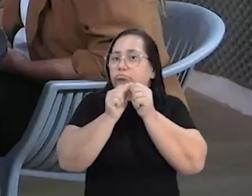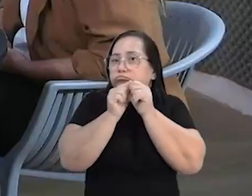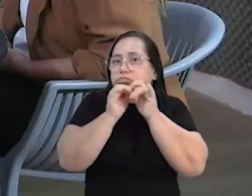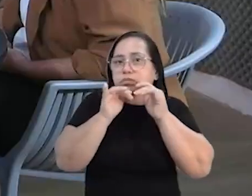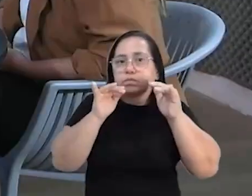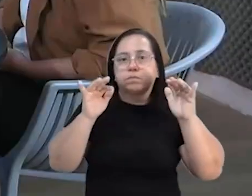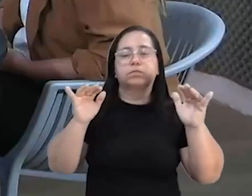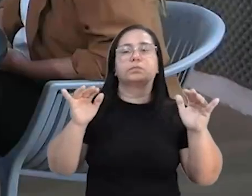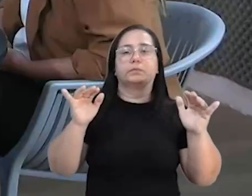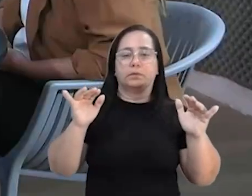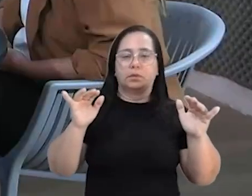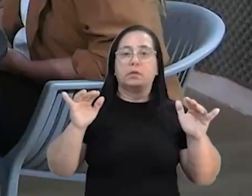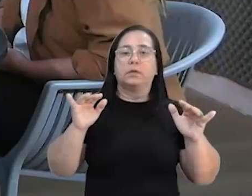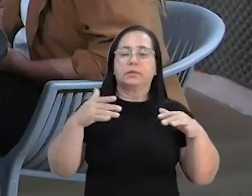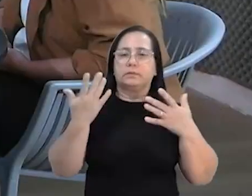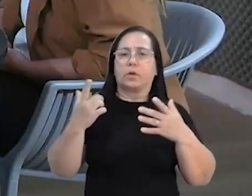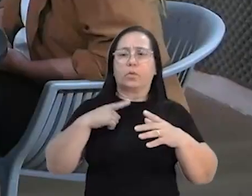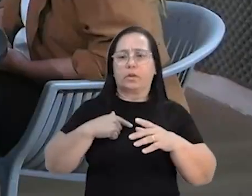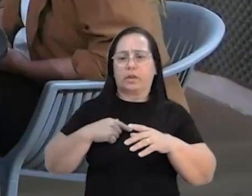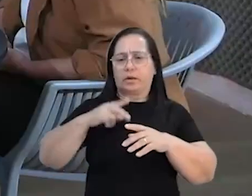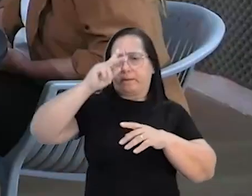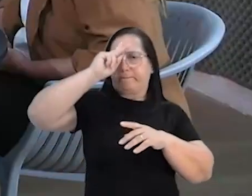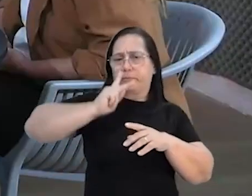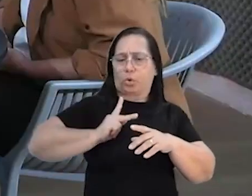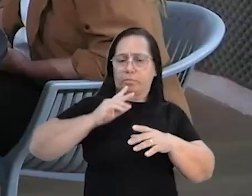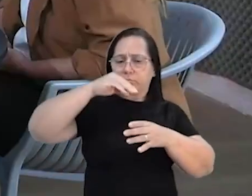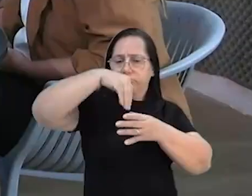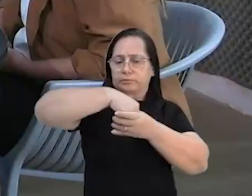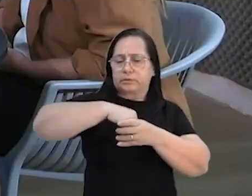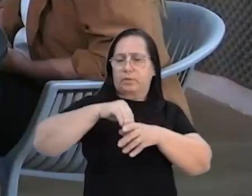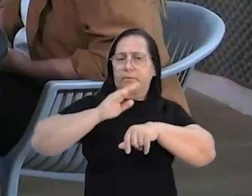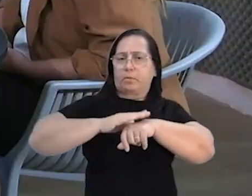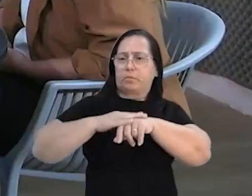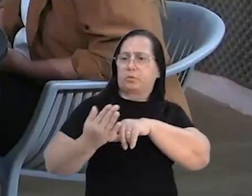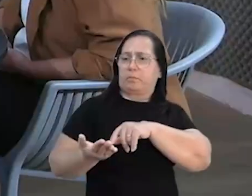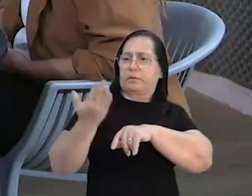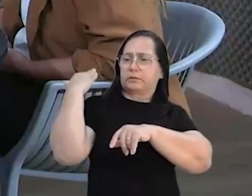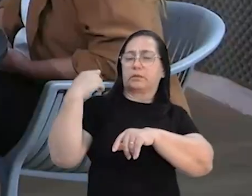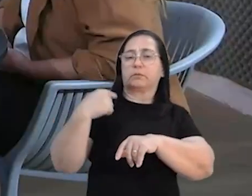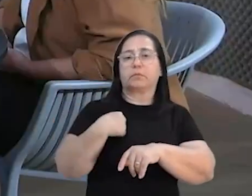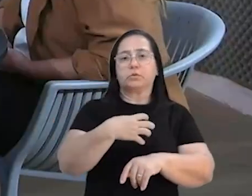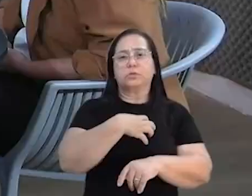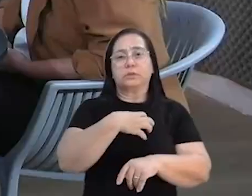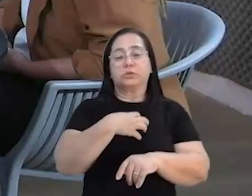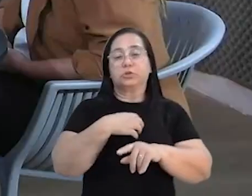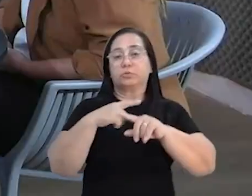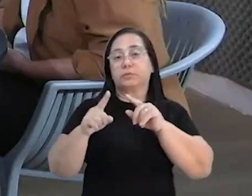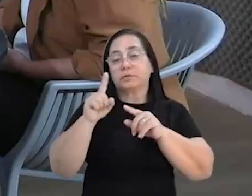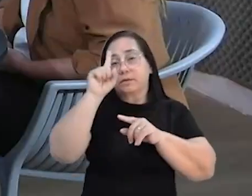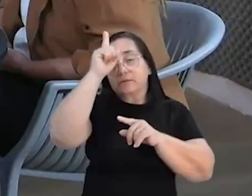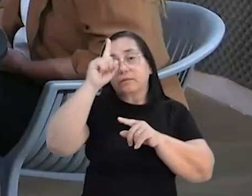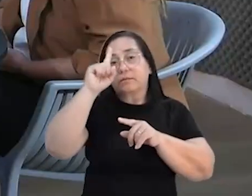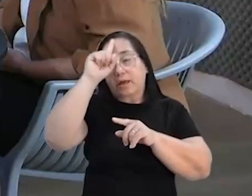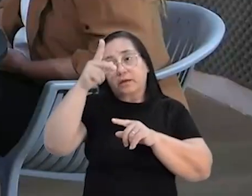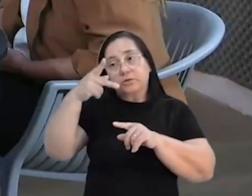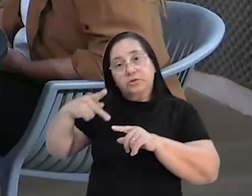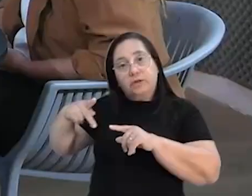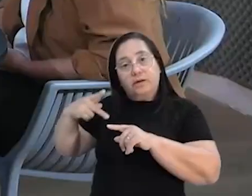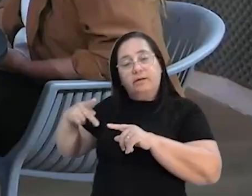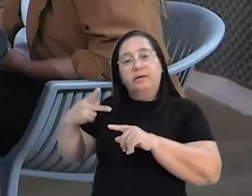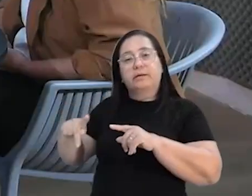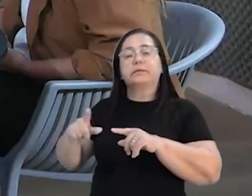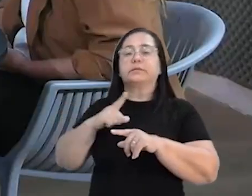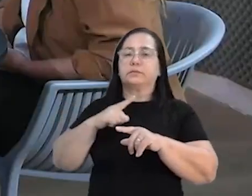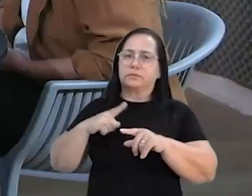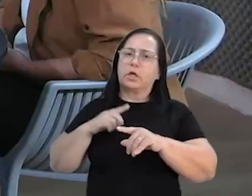inserido naquela época e não era bem visto, né, nesse sentido. Então, as ideias dele fazem e